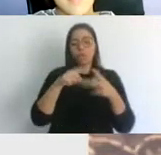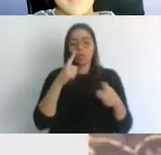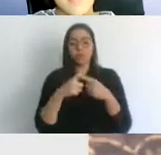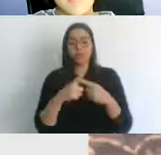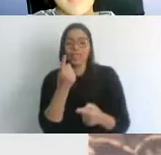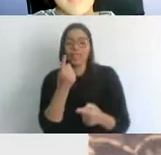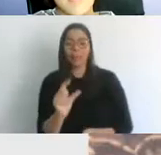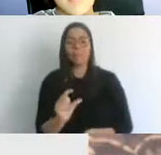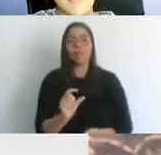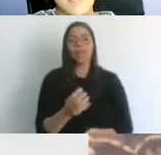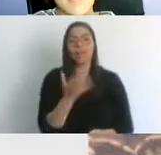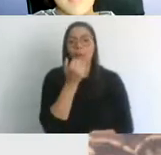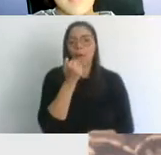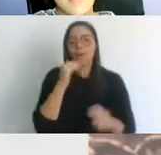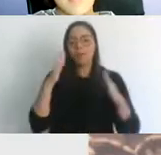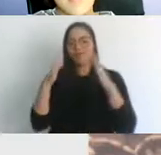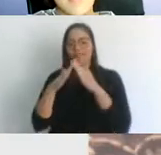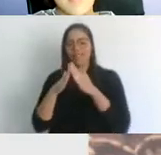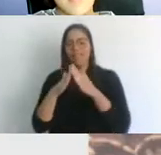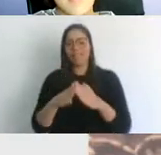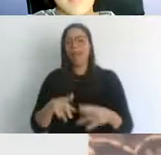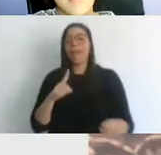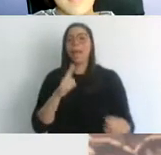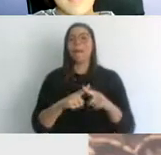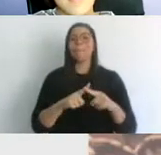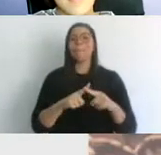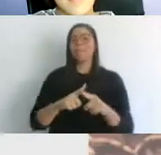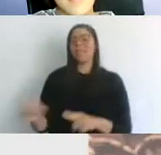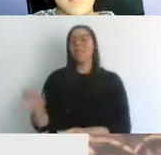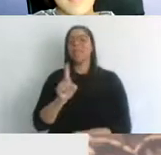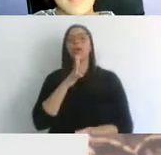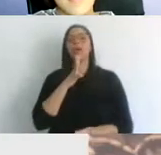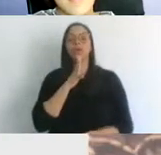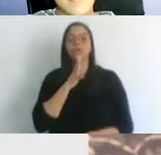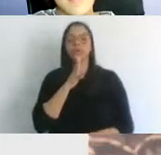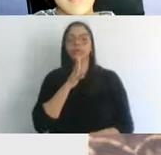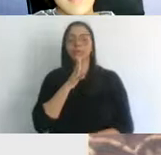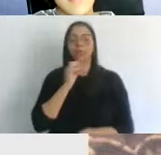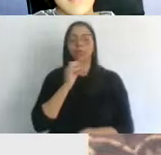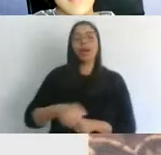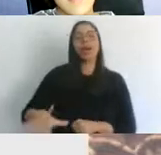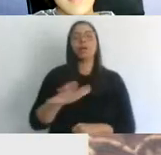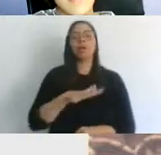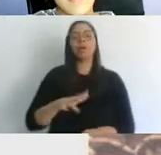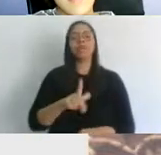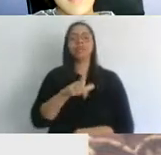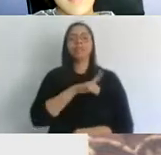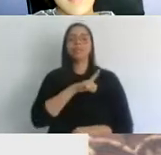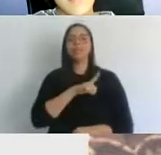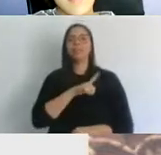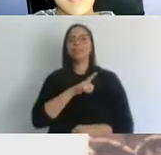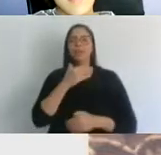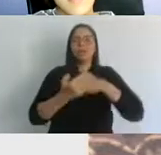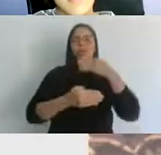penais mas tem coisas que são a forma de negar o conhecimento a colonização ela tem um ponto de estrutura muito